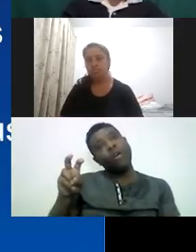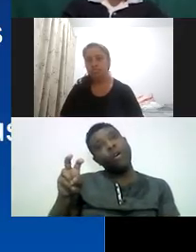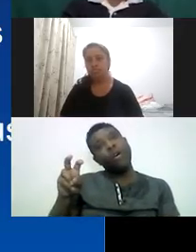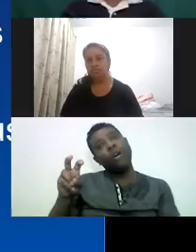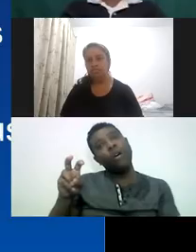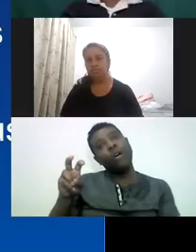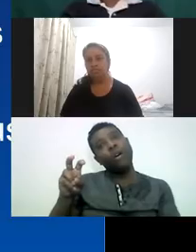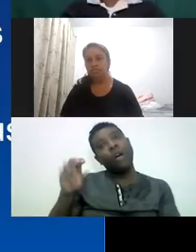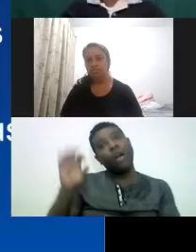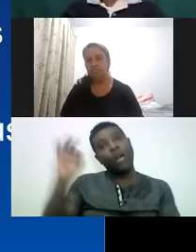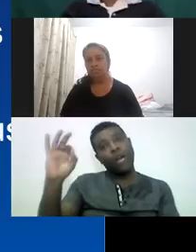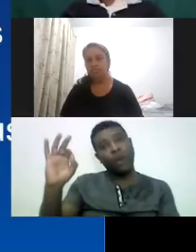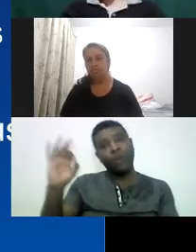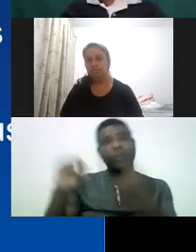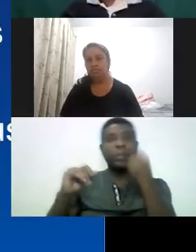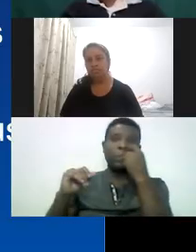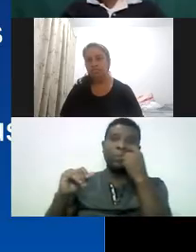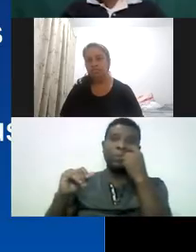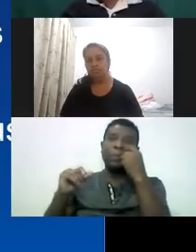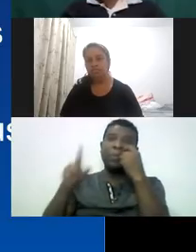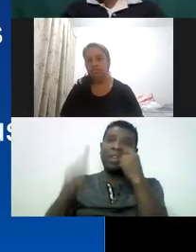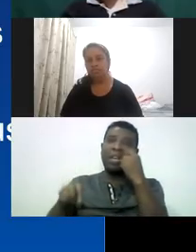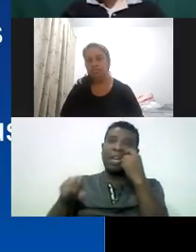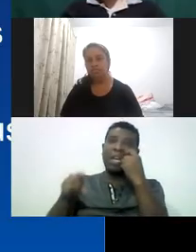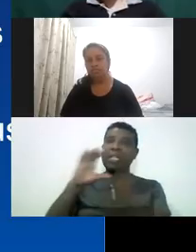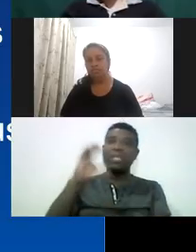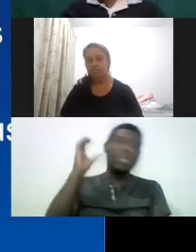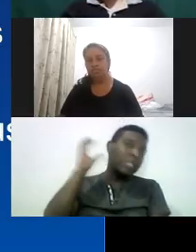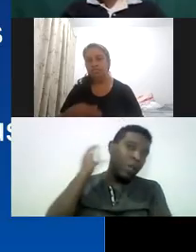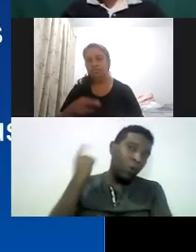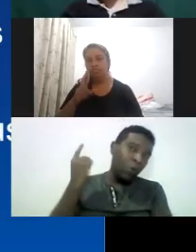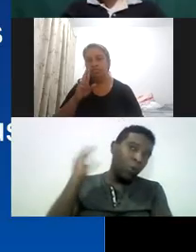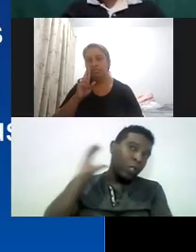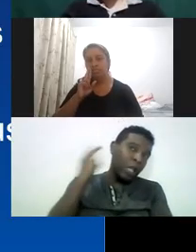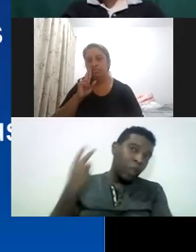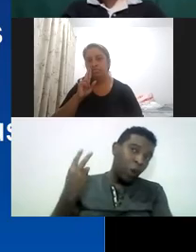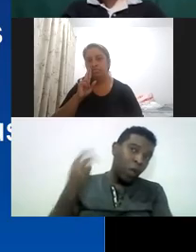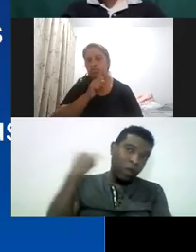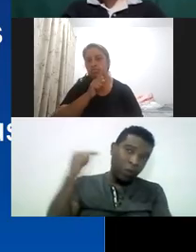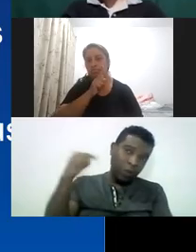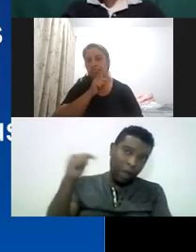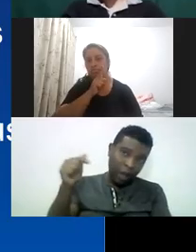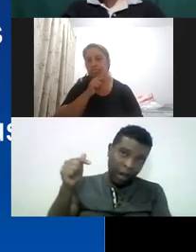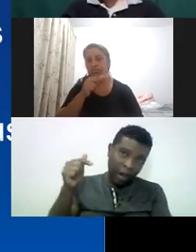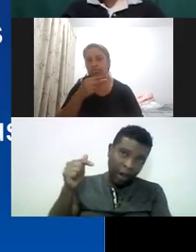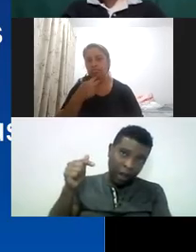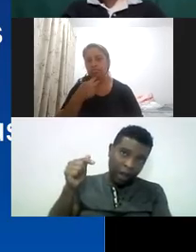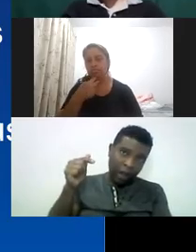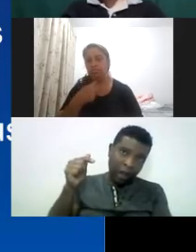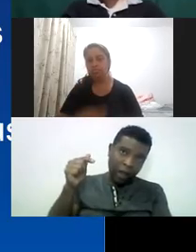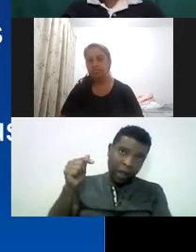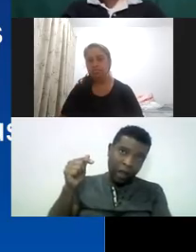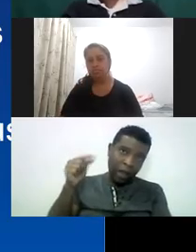C2 a C7, 35 graus, tá? Então, não existe movimento de inclinação entre o atlas e o axis, só